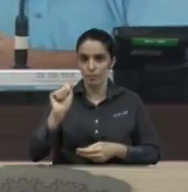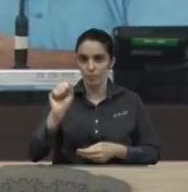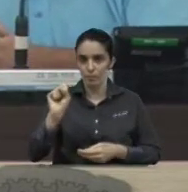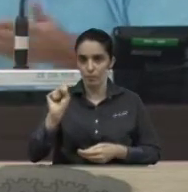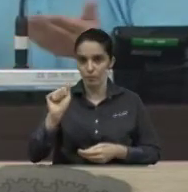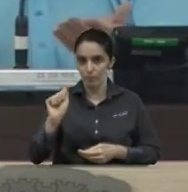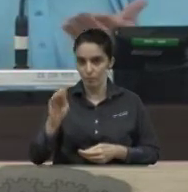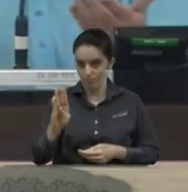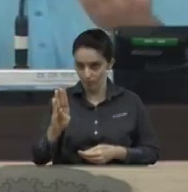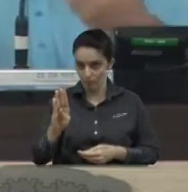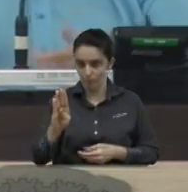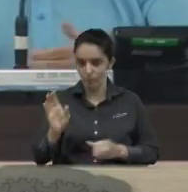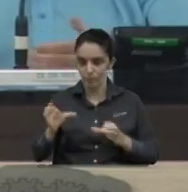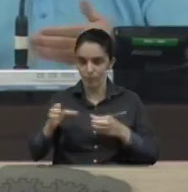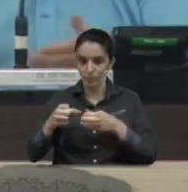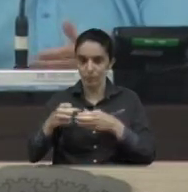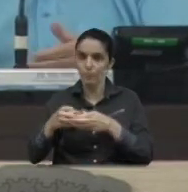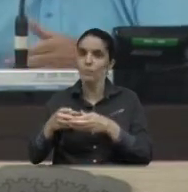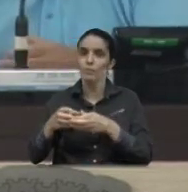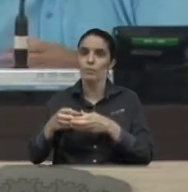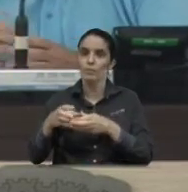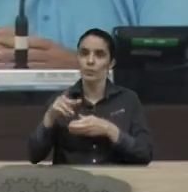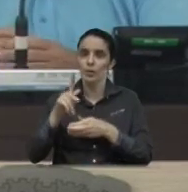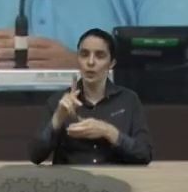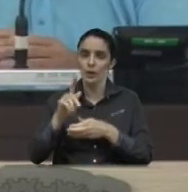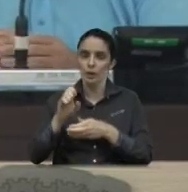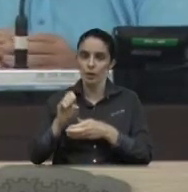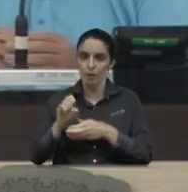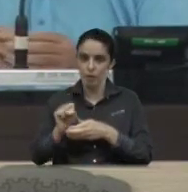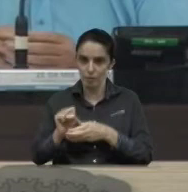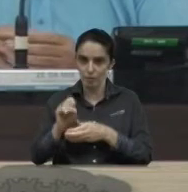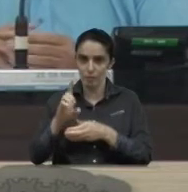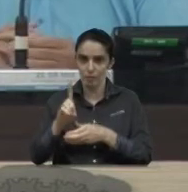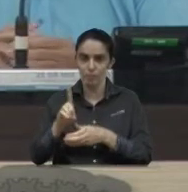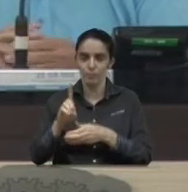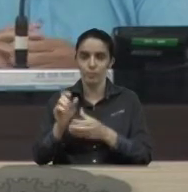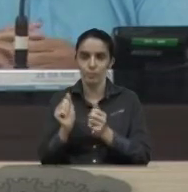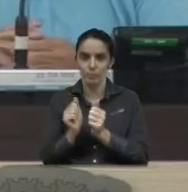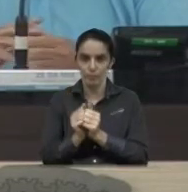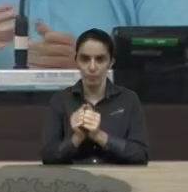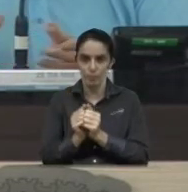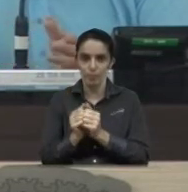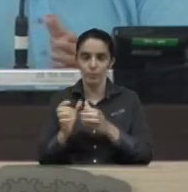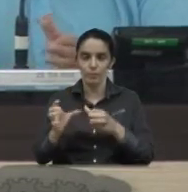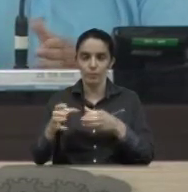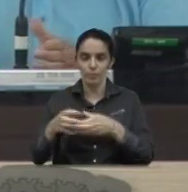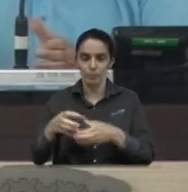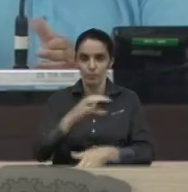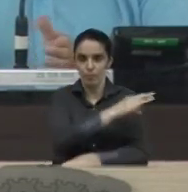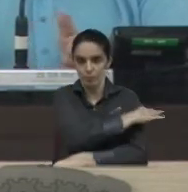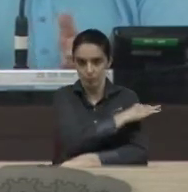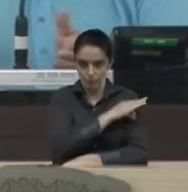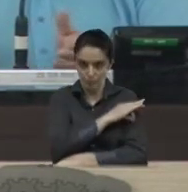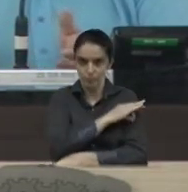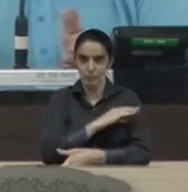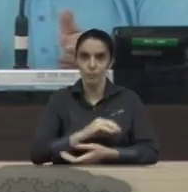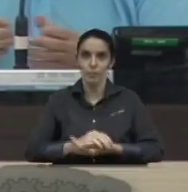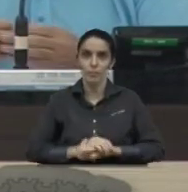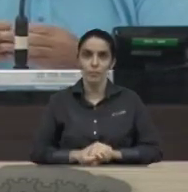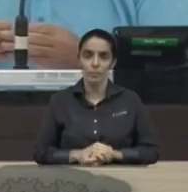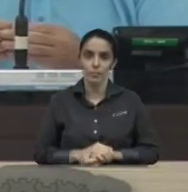pertence ao meu partido PSD, juntamente com o partido do prefeito. Então, a